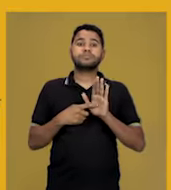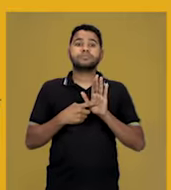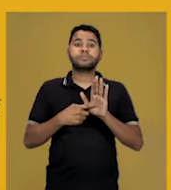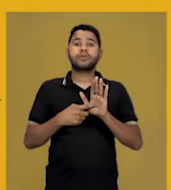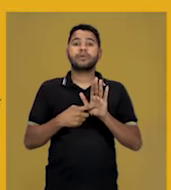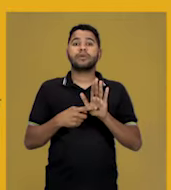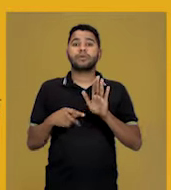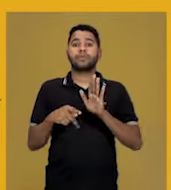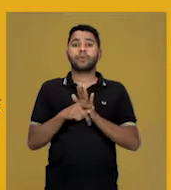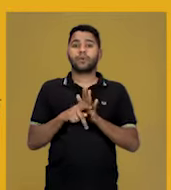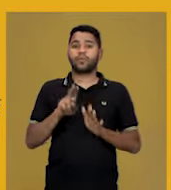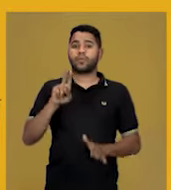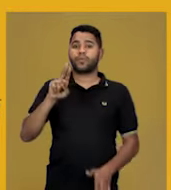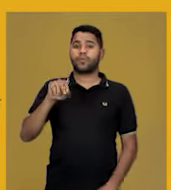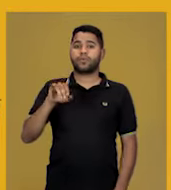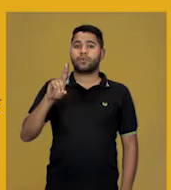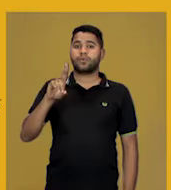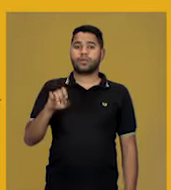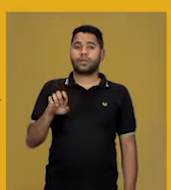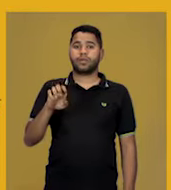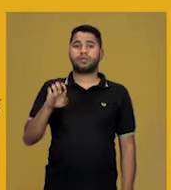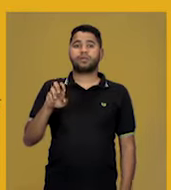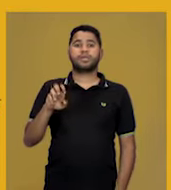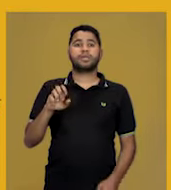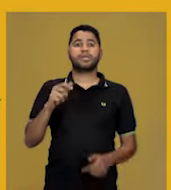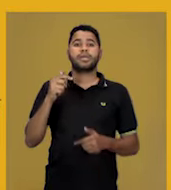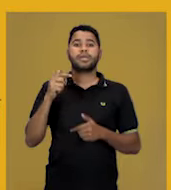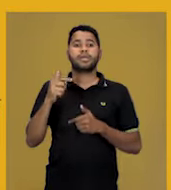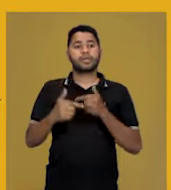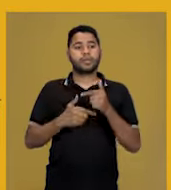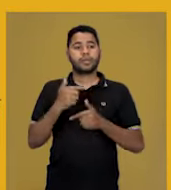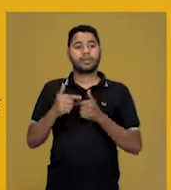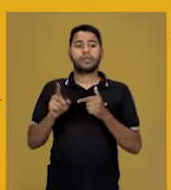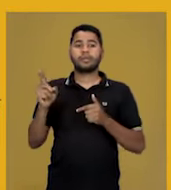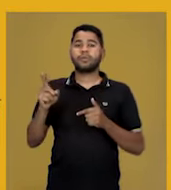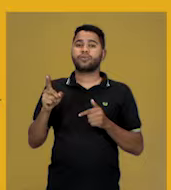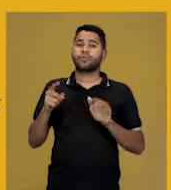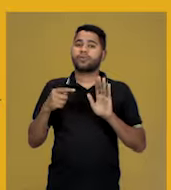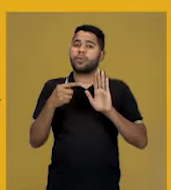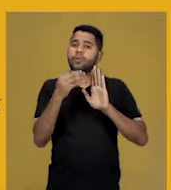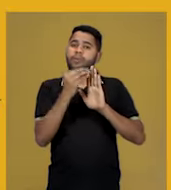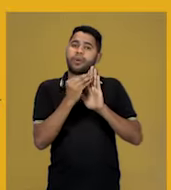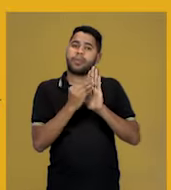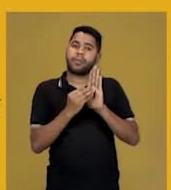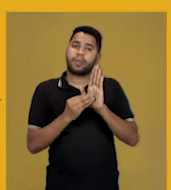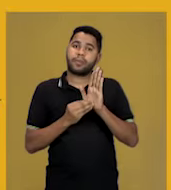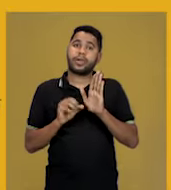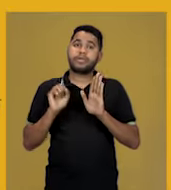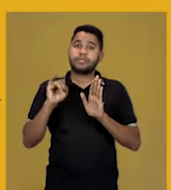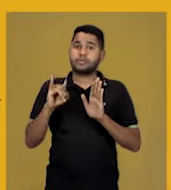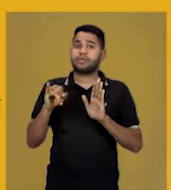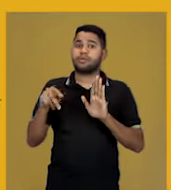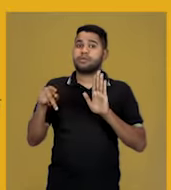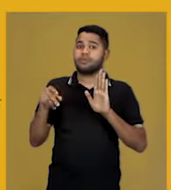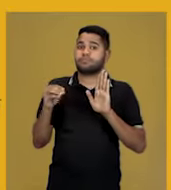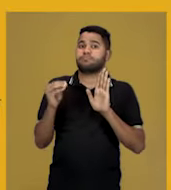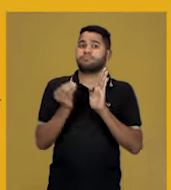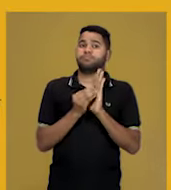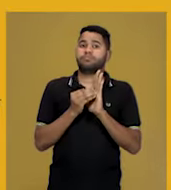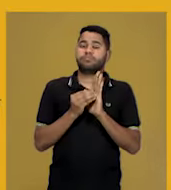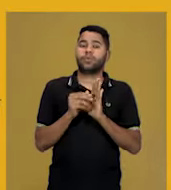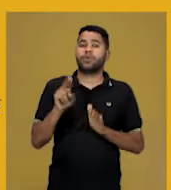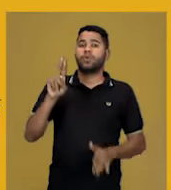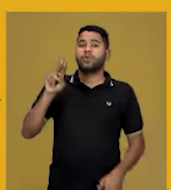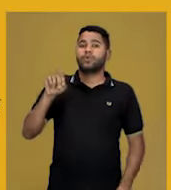da unidade de trabalho do exercício que for colocado. Se o exercício colocar a unidade